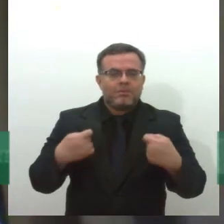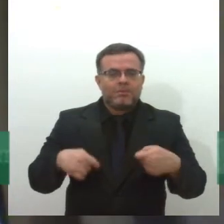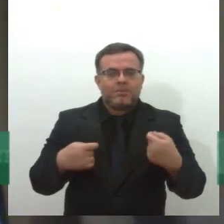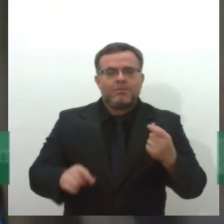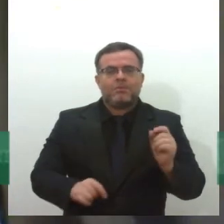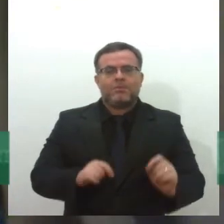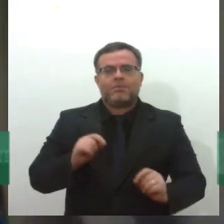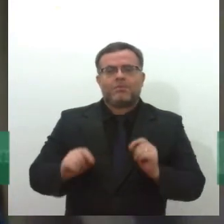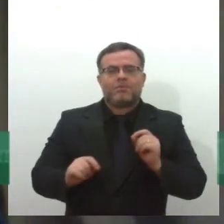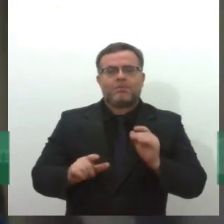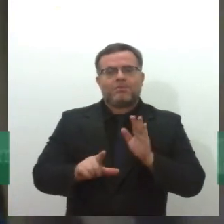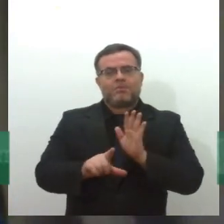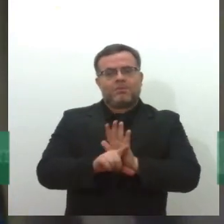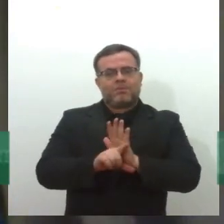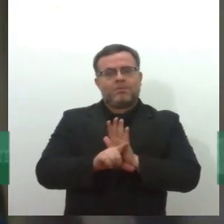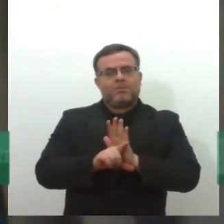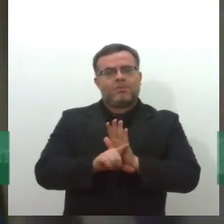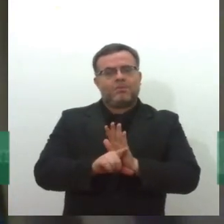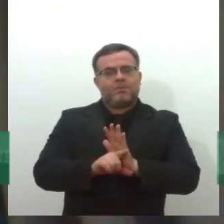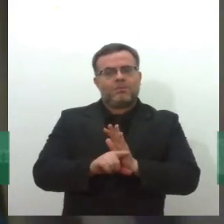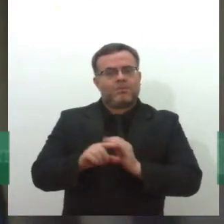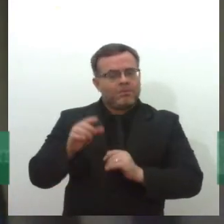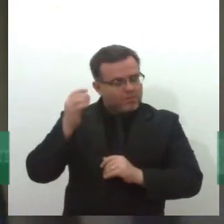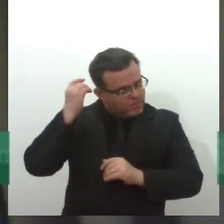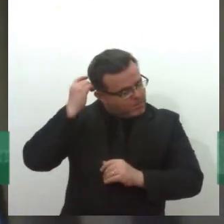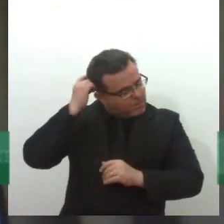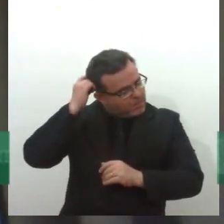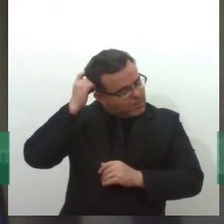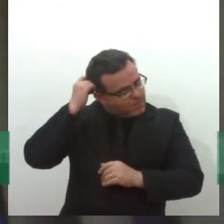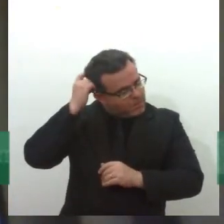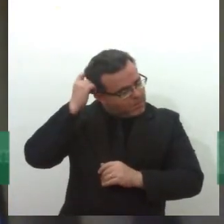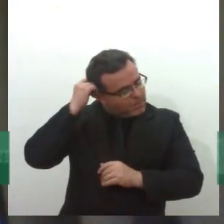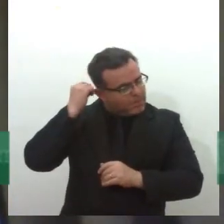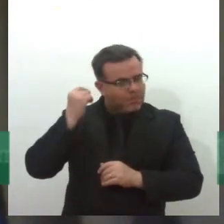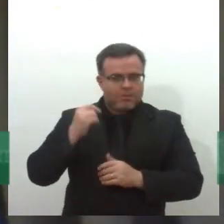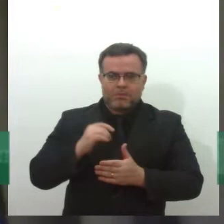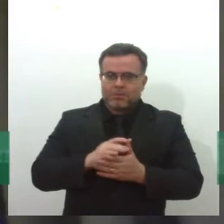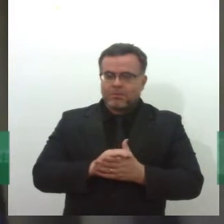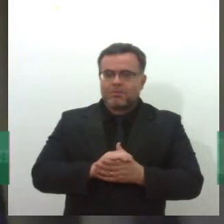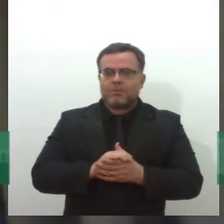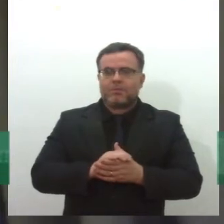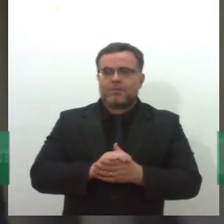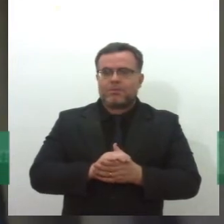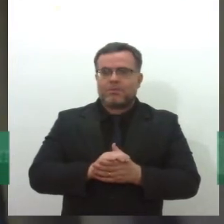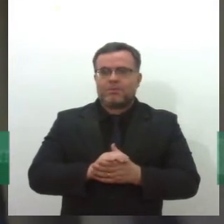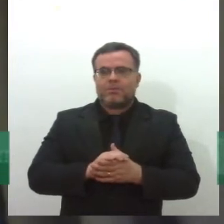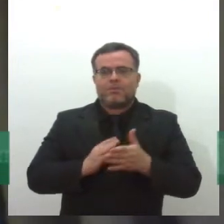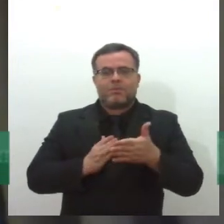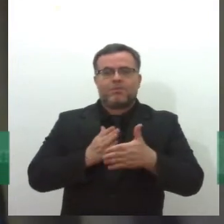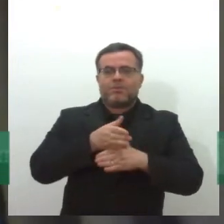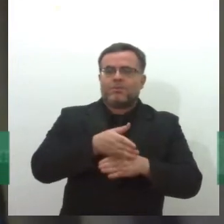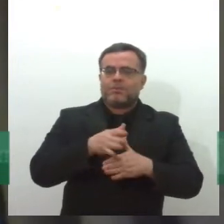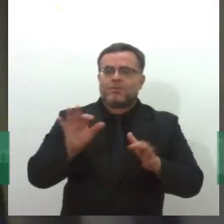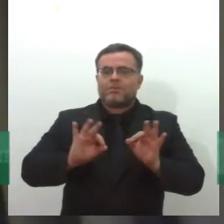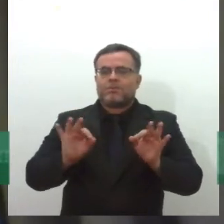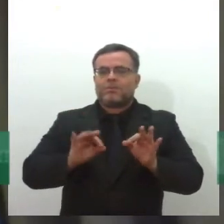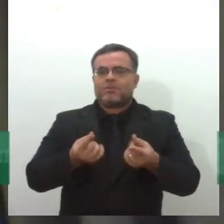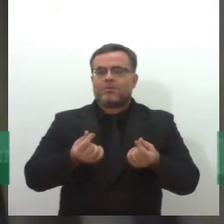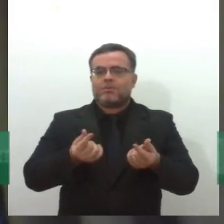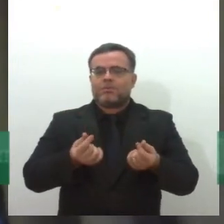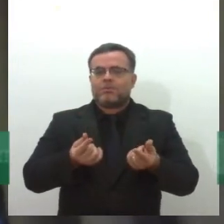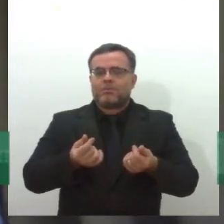das estatais para que os governos não interferissem mais nas empresas estatais. Então a gente tem que lembrar